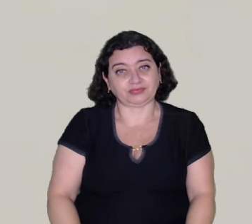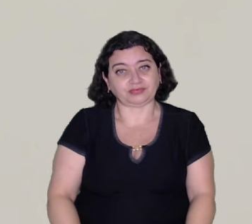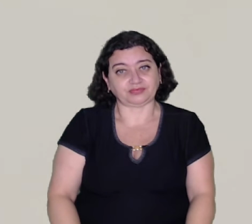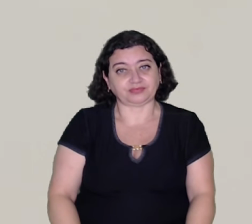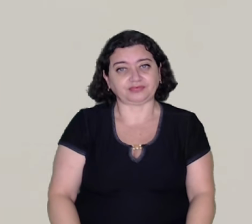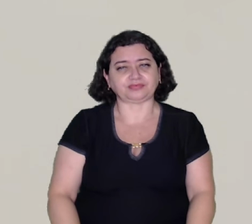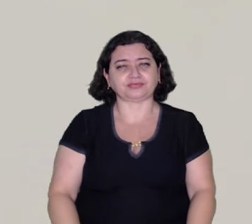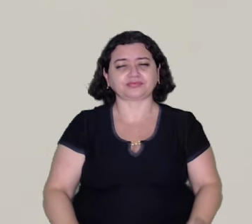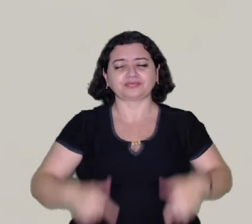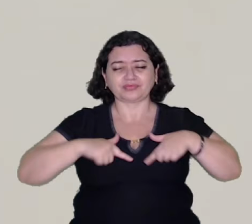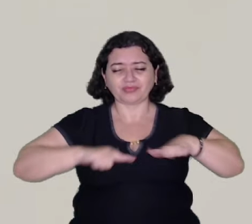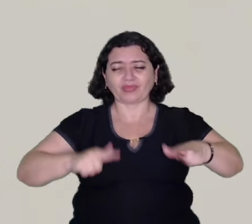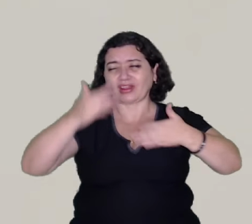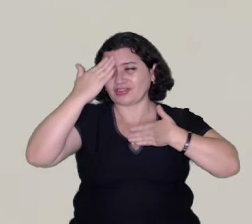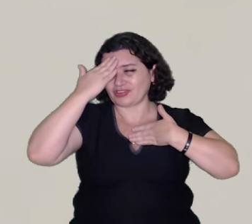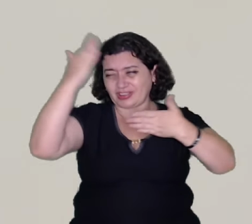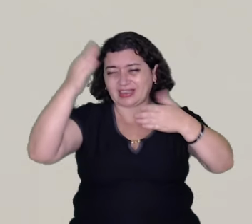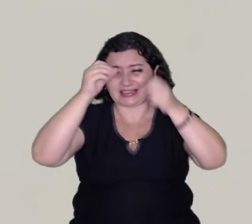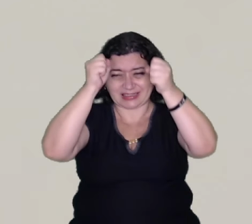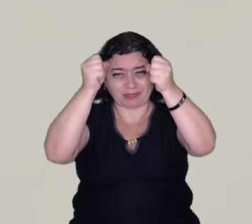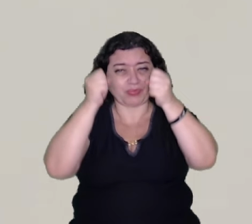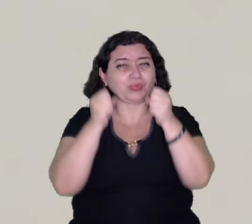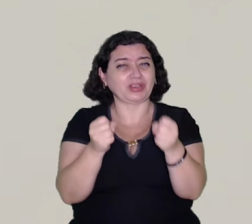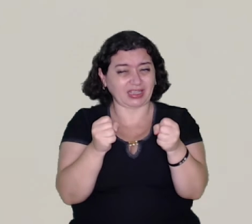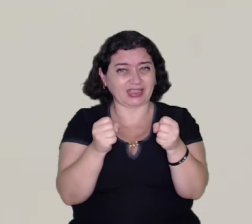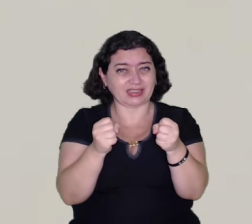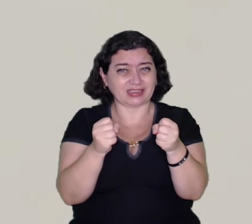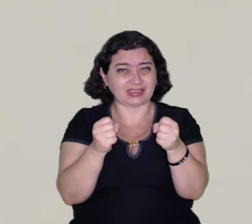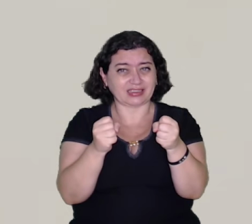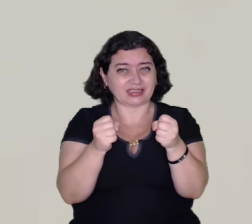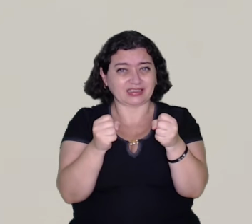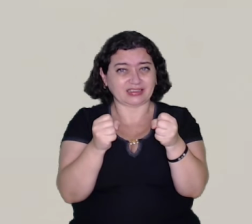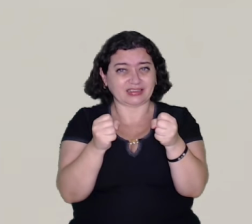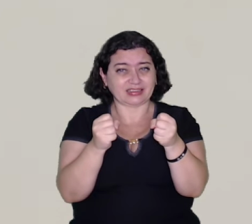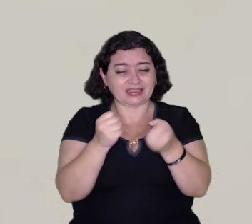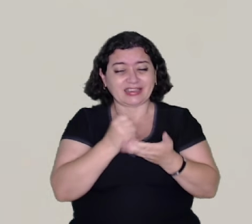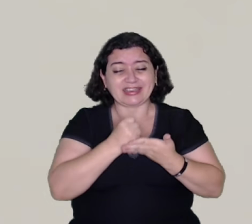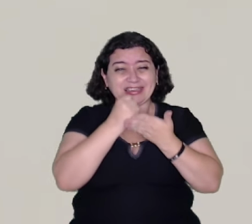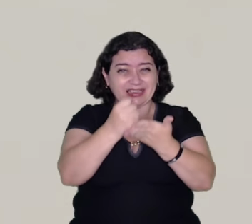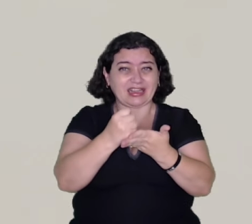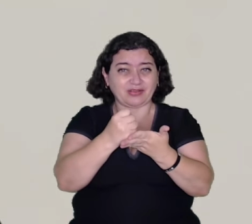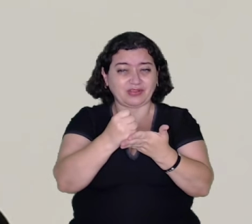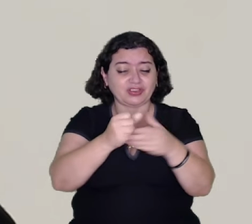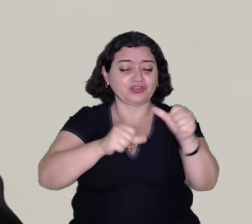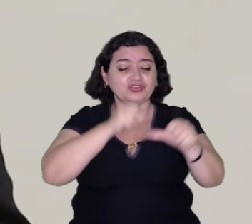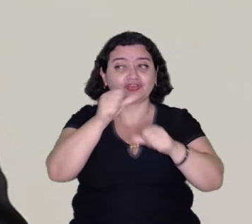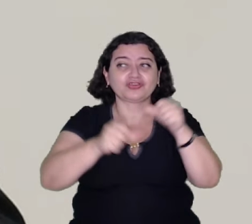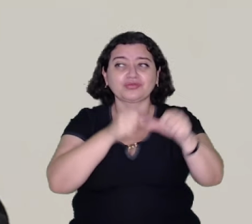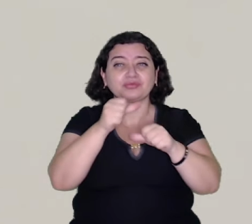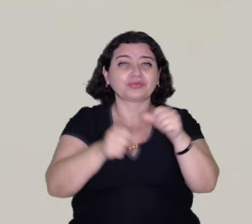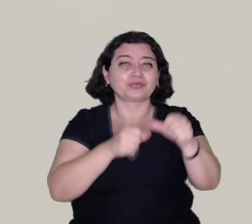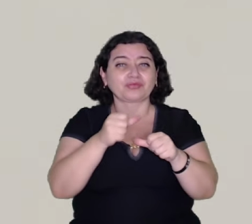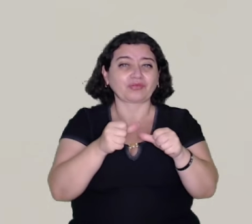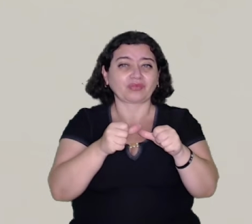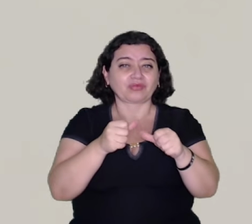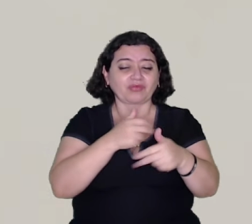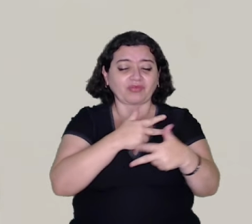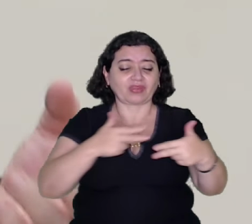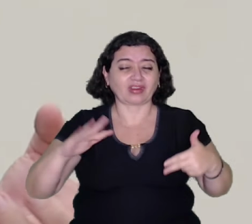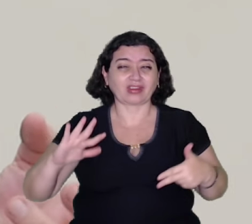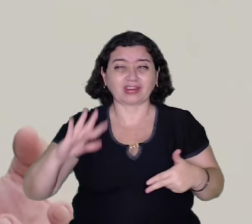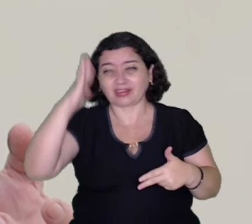Ação de graça, ela tem um poder que carrega nela de mudar uma